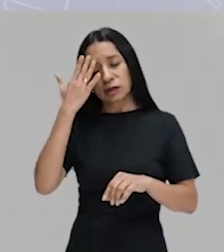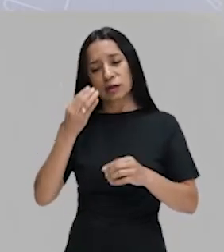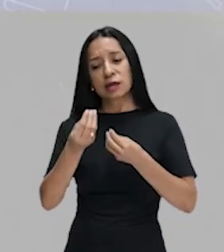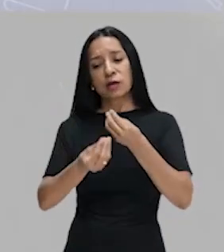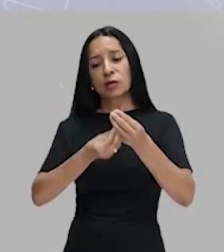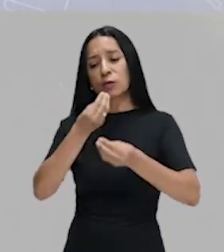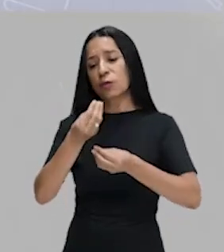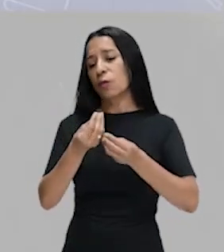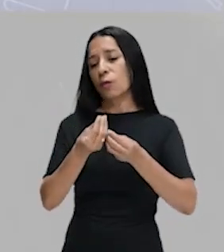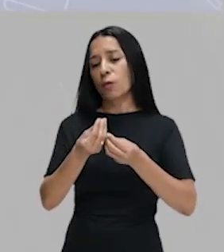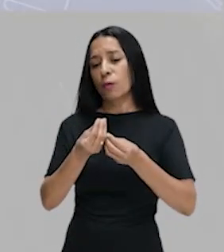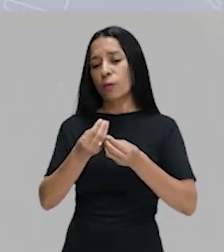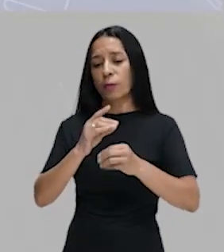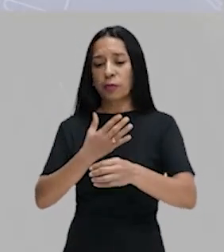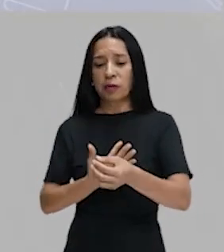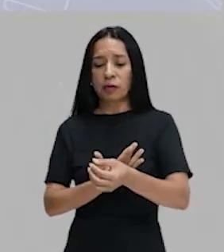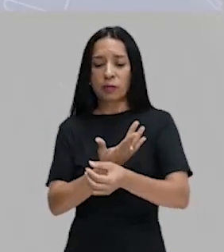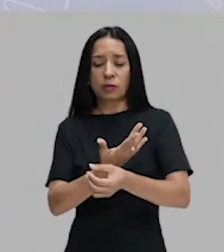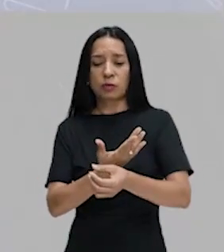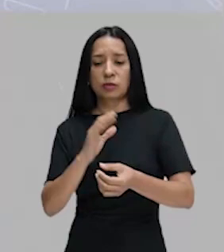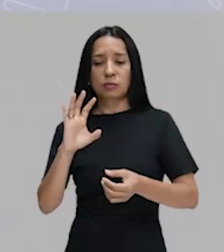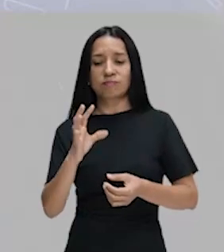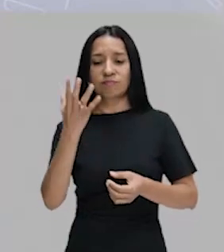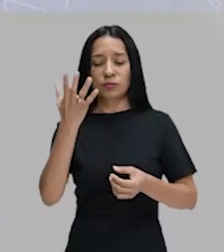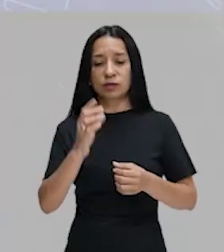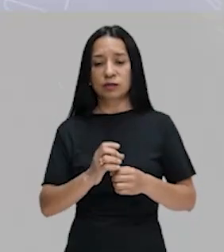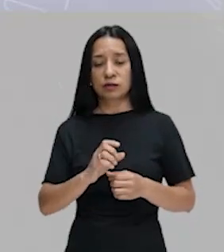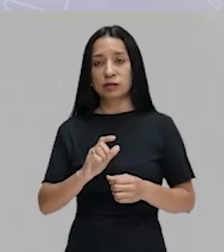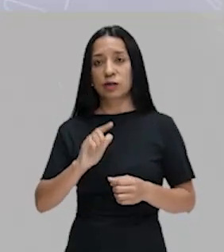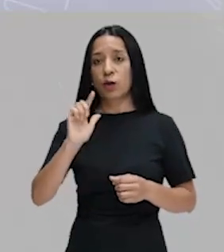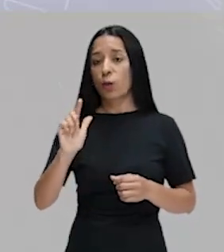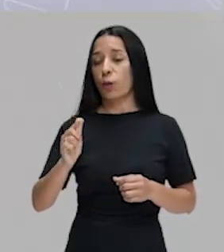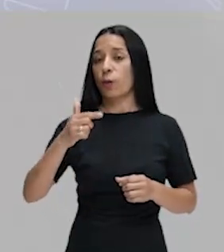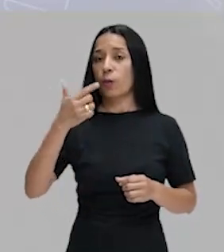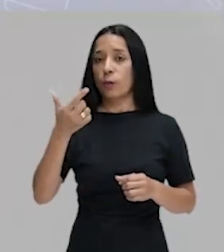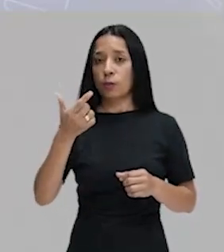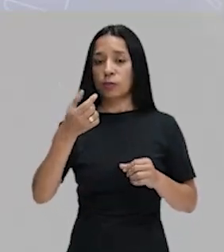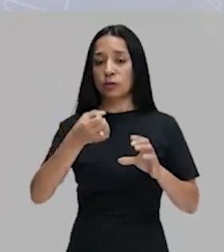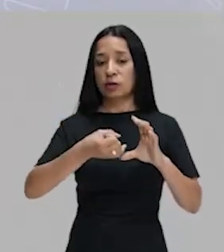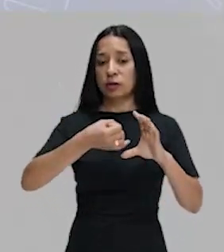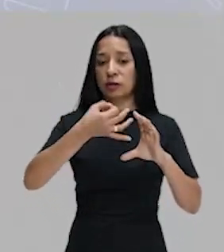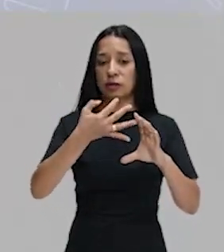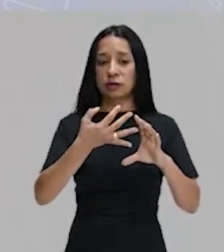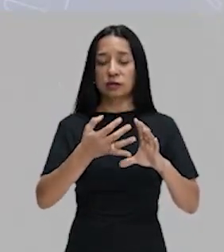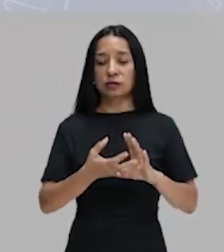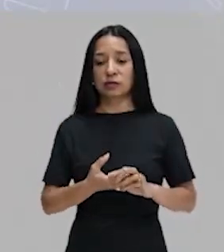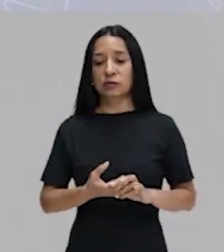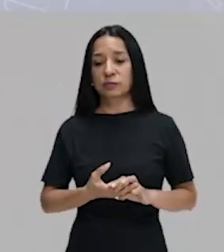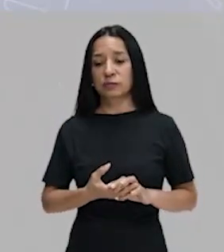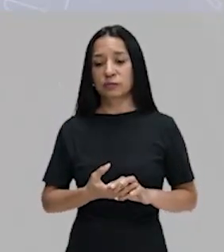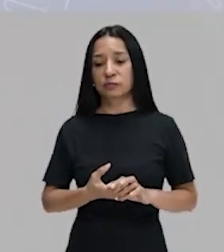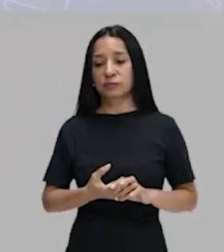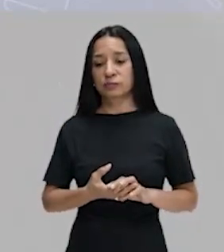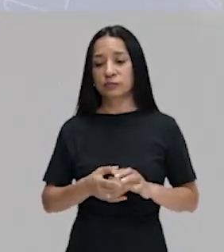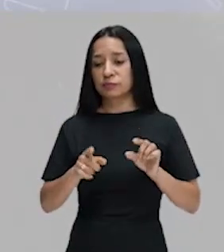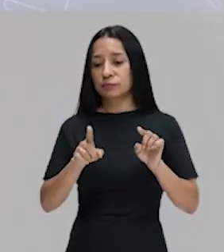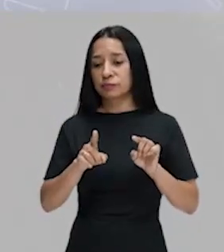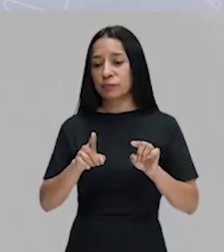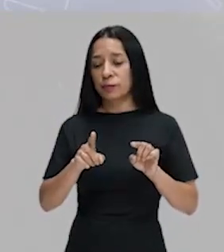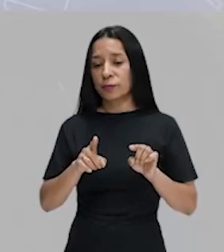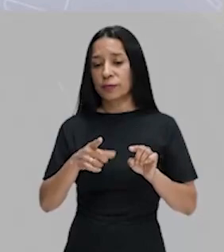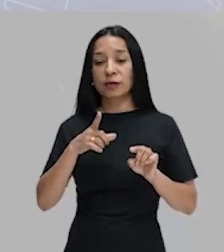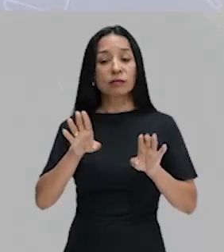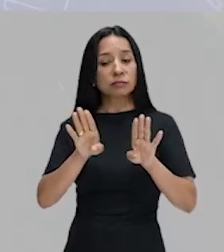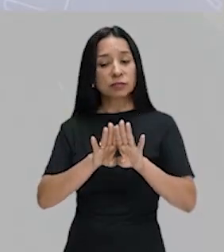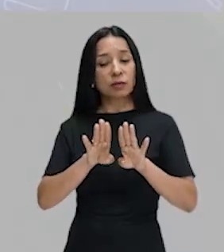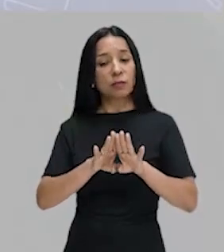tá? Agora, outra característica, os quinidários são animais que têm simetria